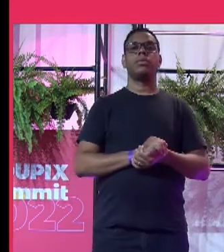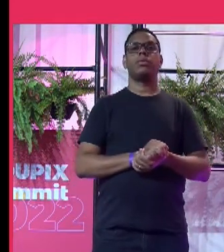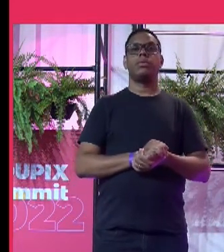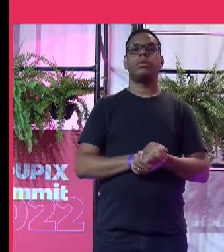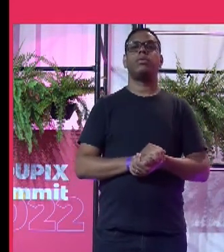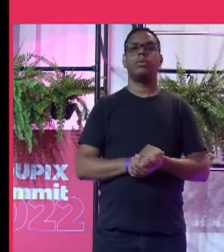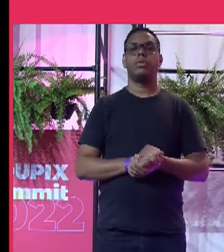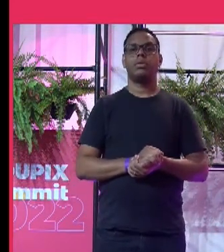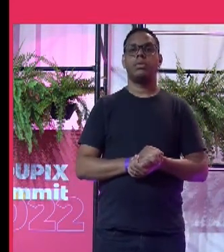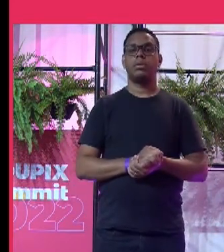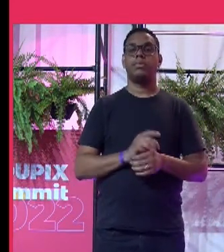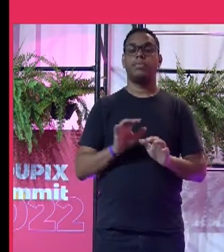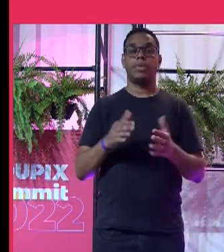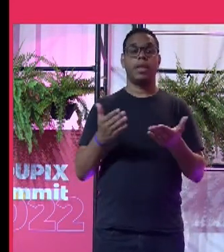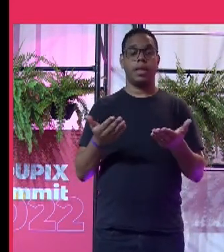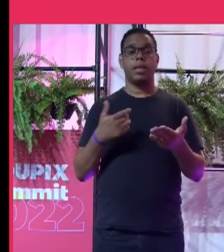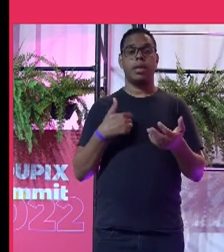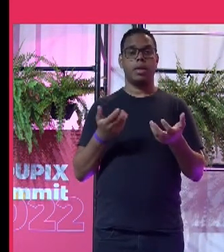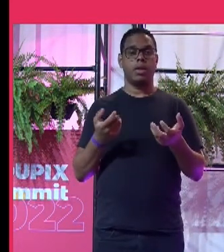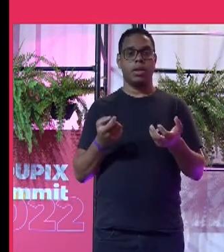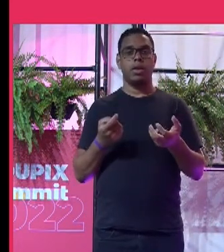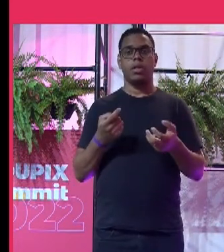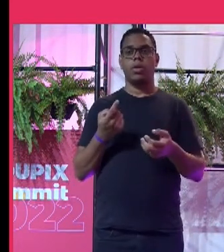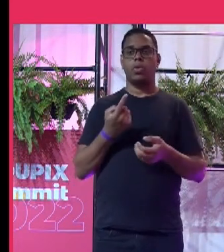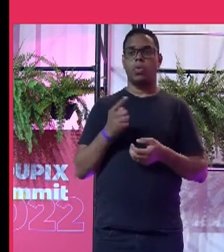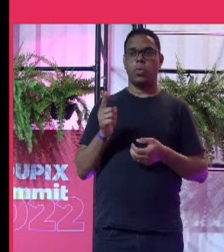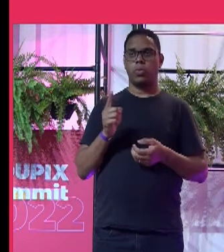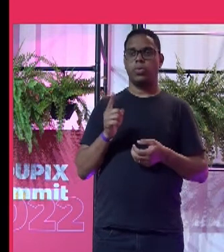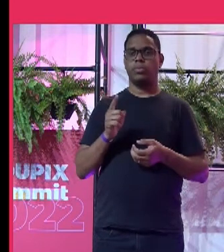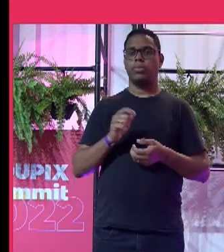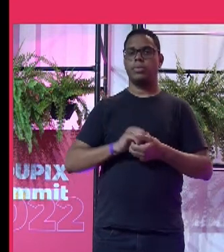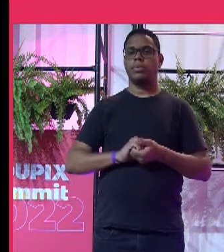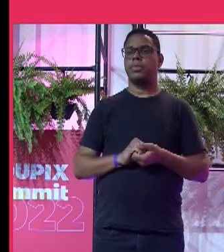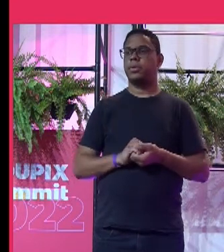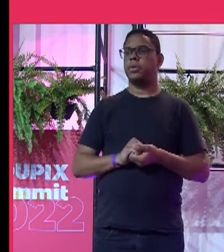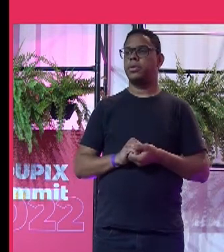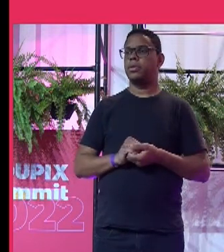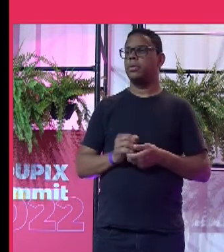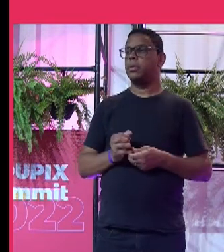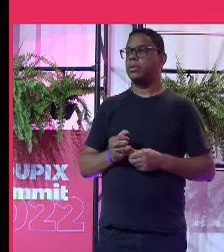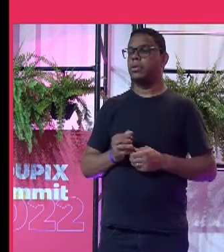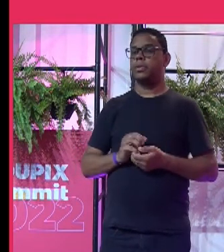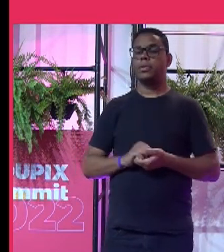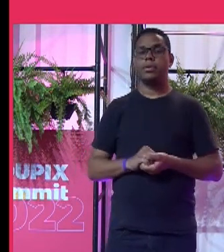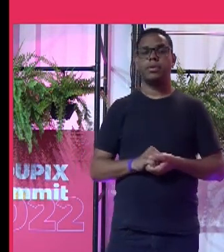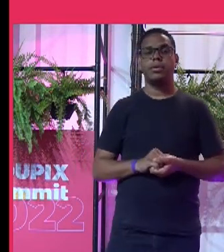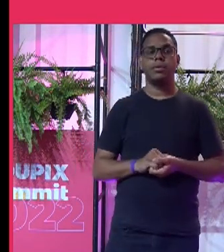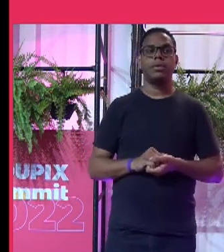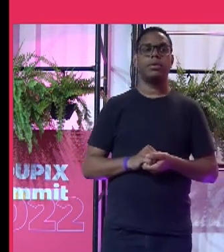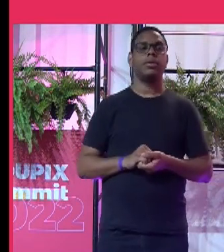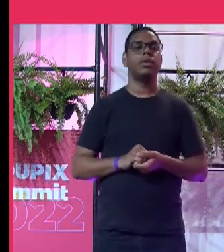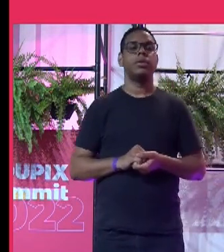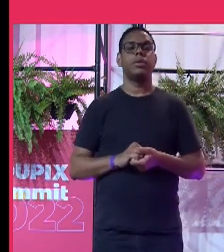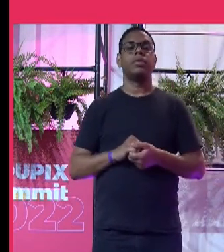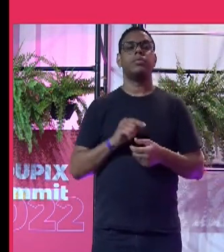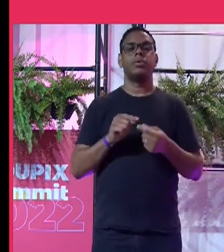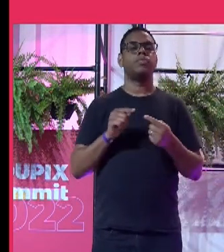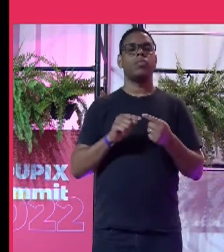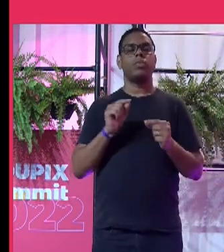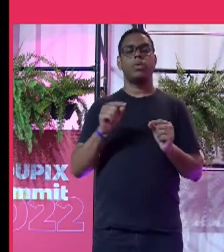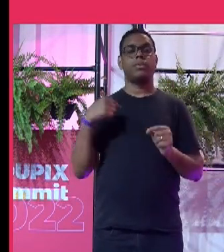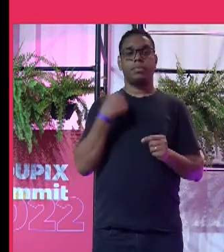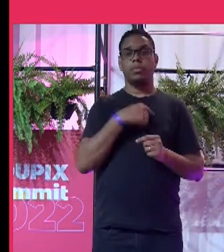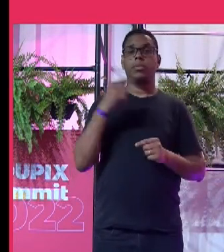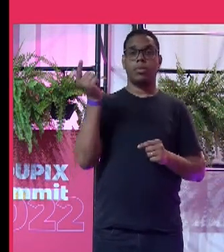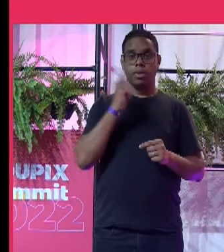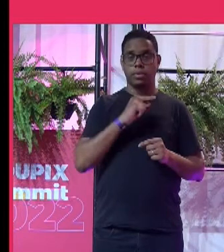Bom, eu queria voltar só nesse último. Dá para voltar aqui? Dá. A ideia aqui é que a gente consiga fazer